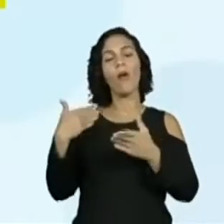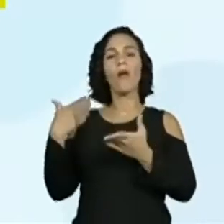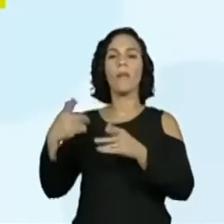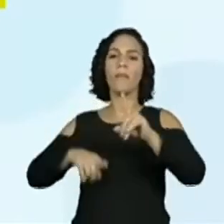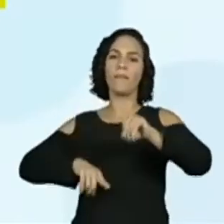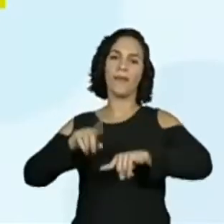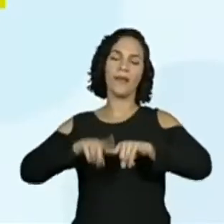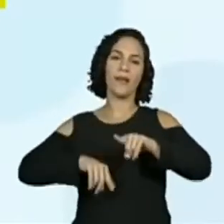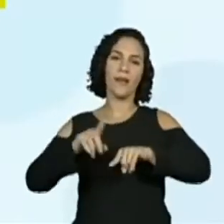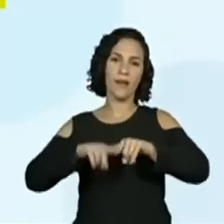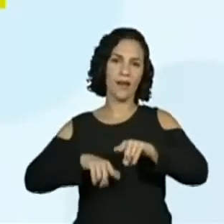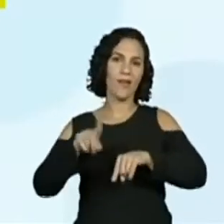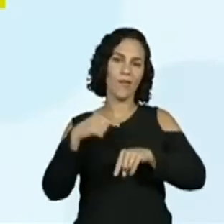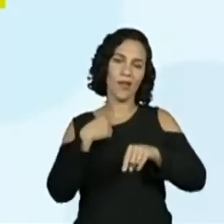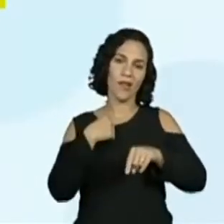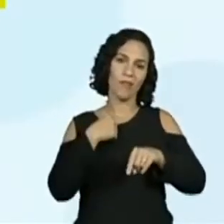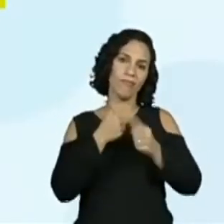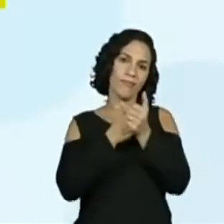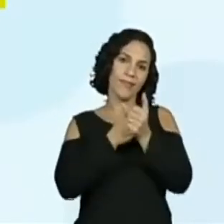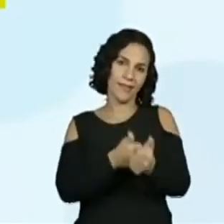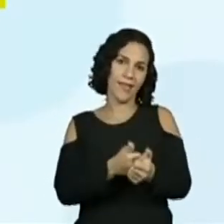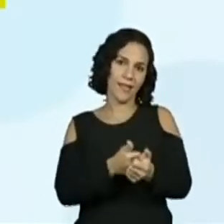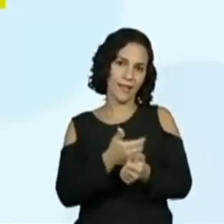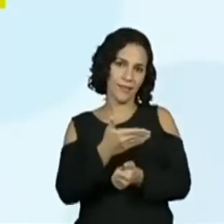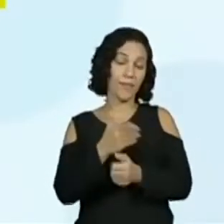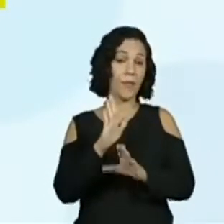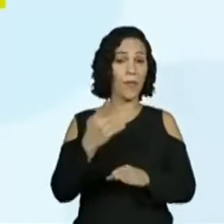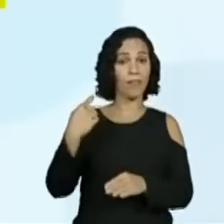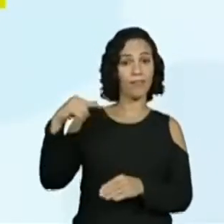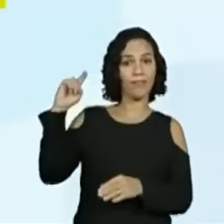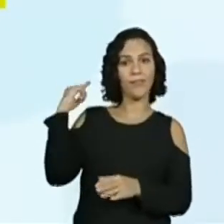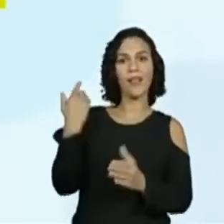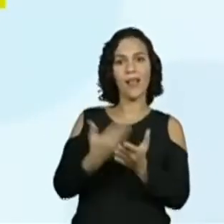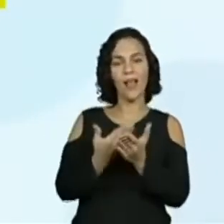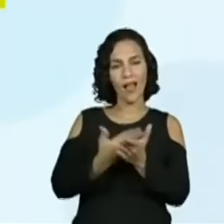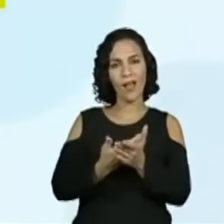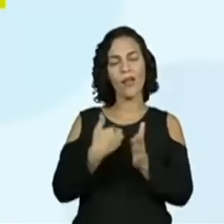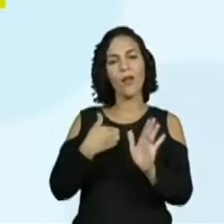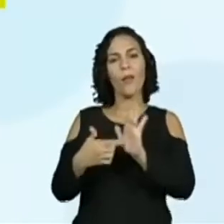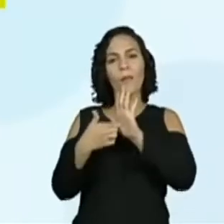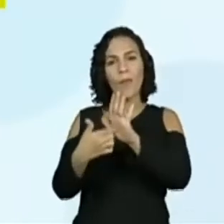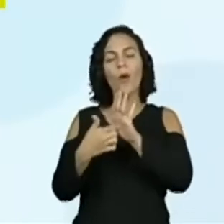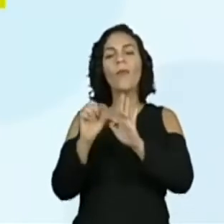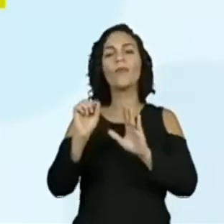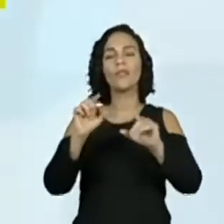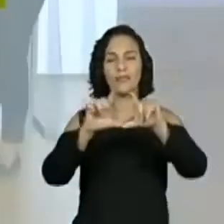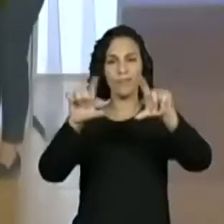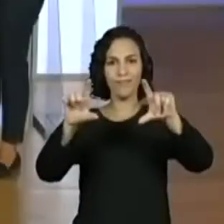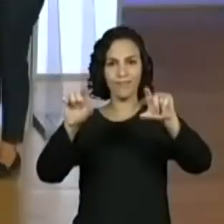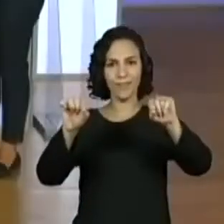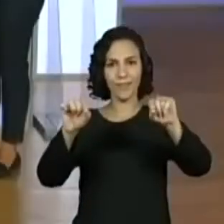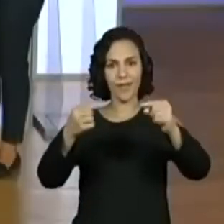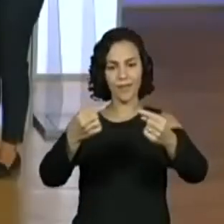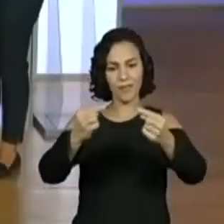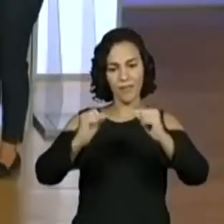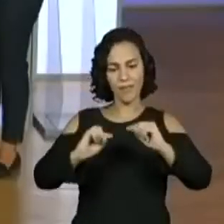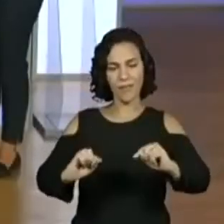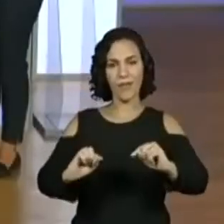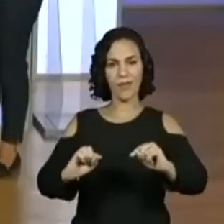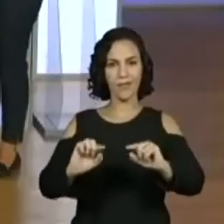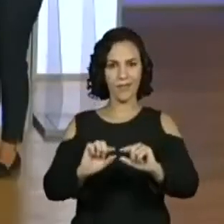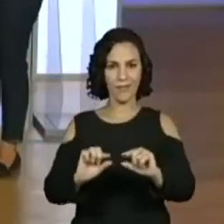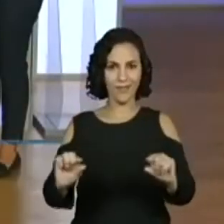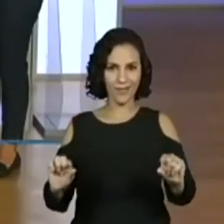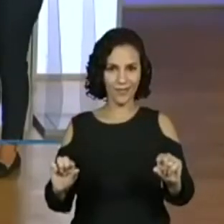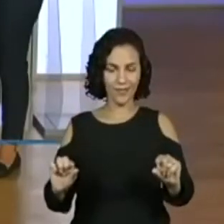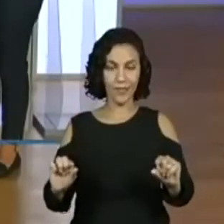percebe? Tanto que na aula anterior, o que foi muito trazido para eles? A legenda embaixo, aqui, ó. Eu só não posso